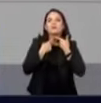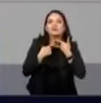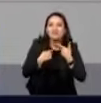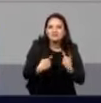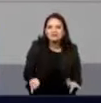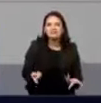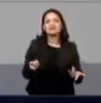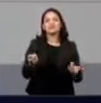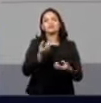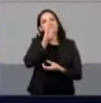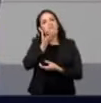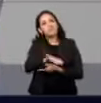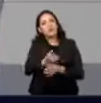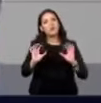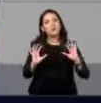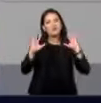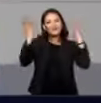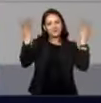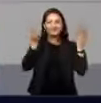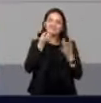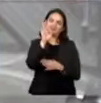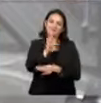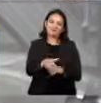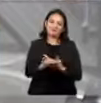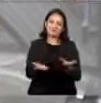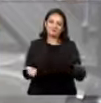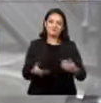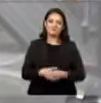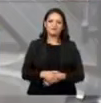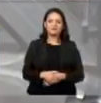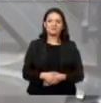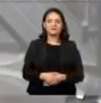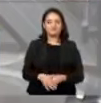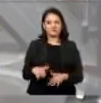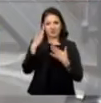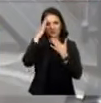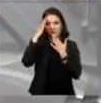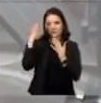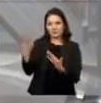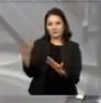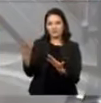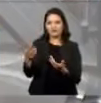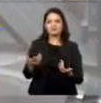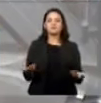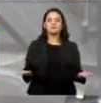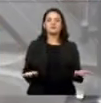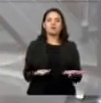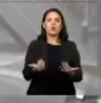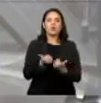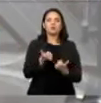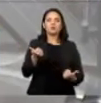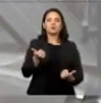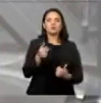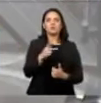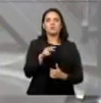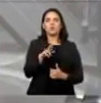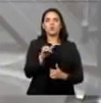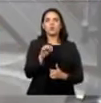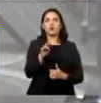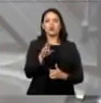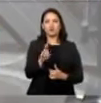renovo a minha boa tarde. Obrigada, ministra. Ouço o senhor subprocurador-geral da República, doutor